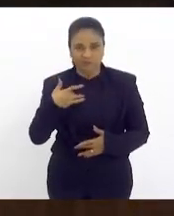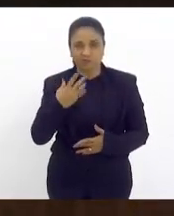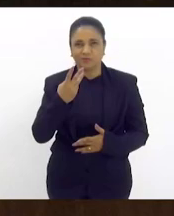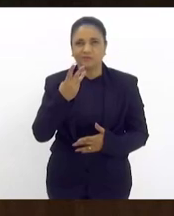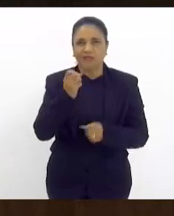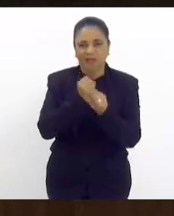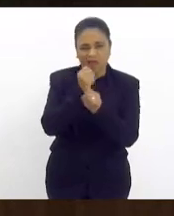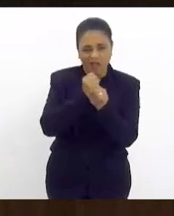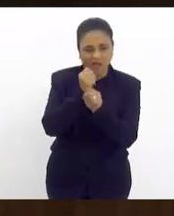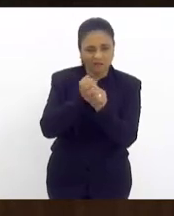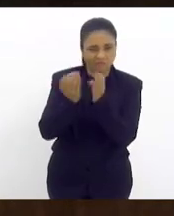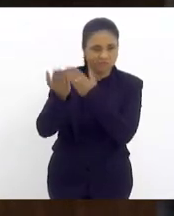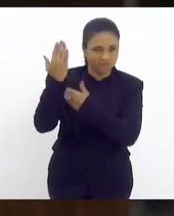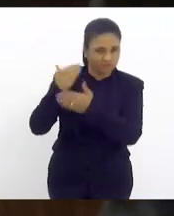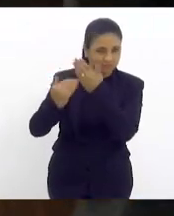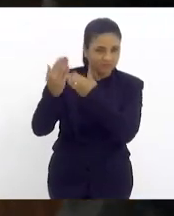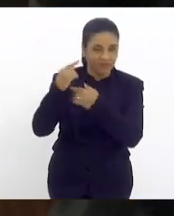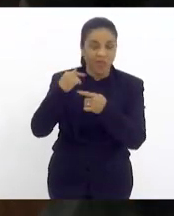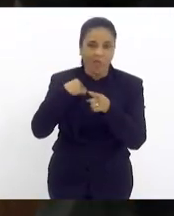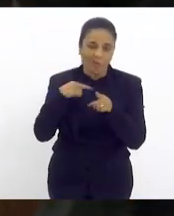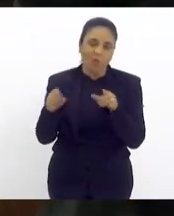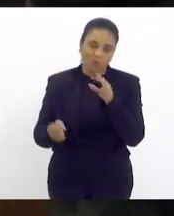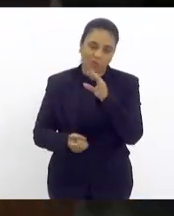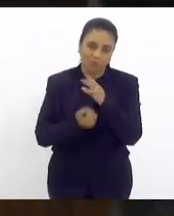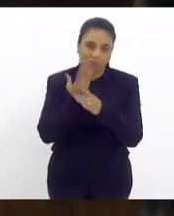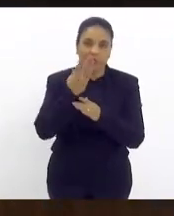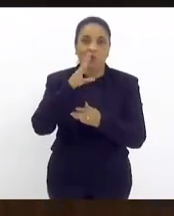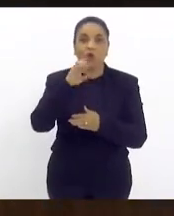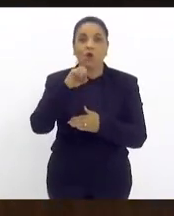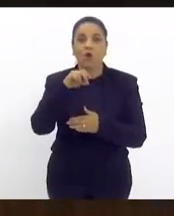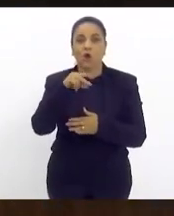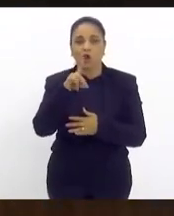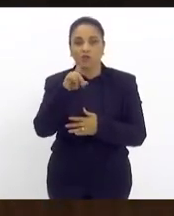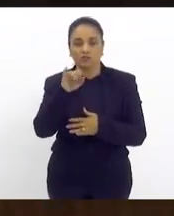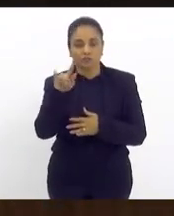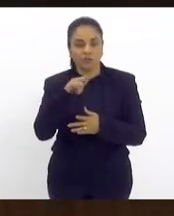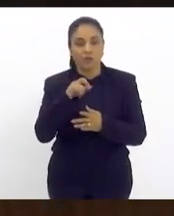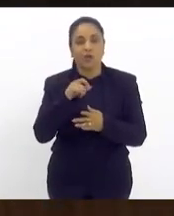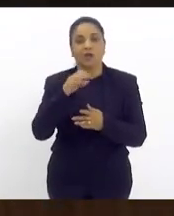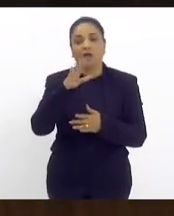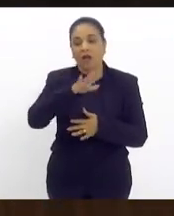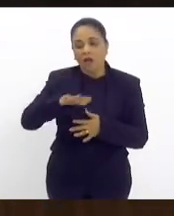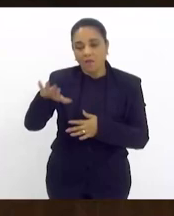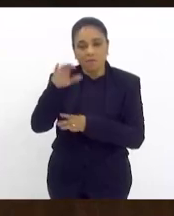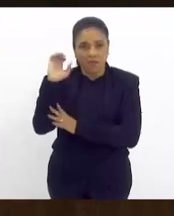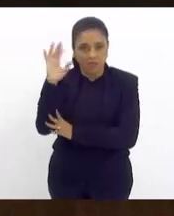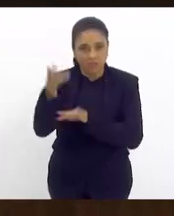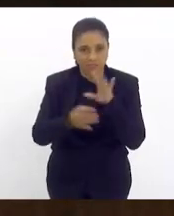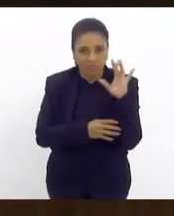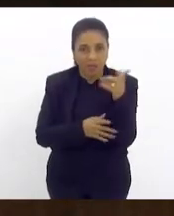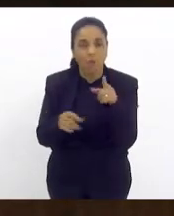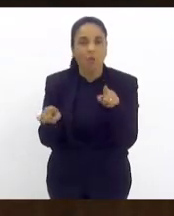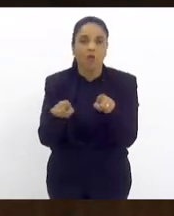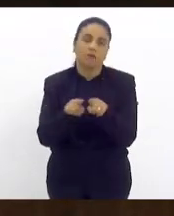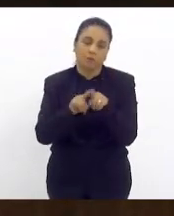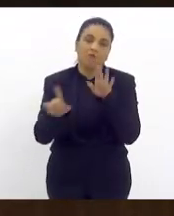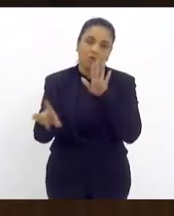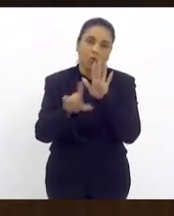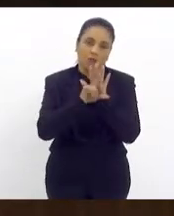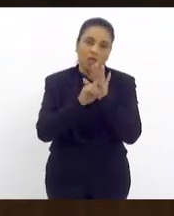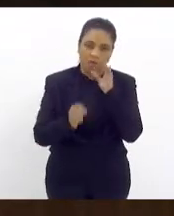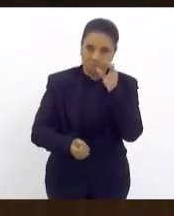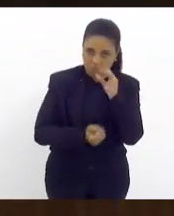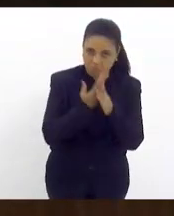eu fiz o Código Ambiental até hoje e isso foi um projeto de lei então eu vou eu vou refazê-lo pedindo